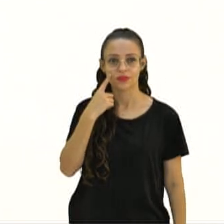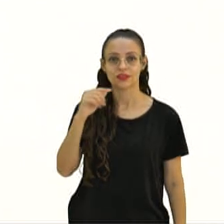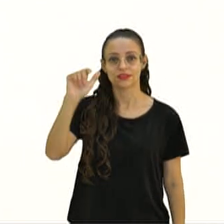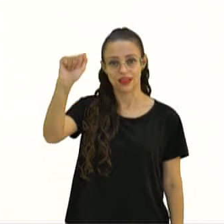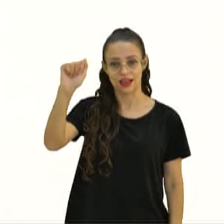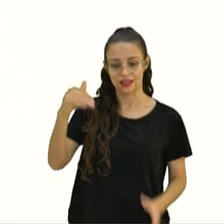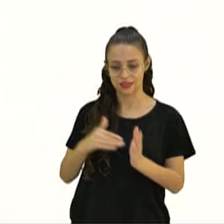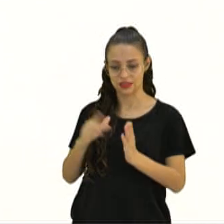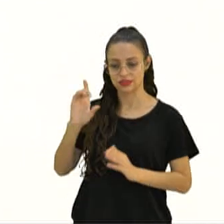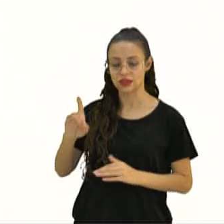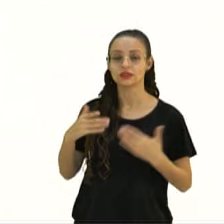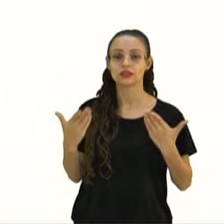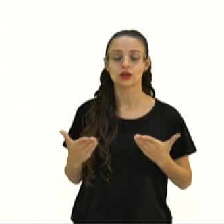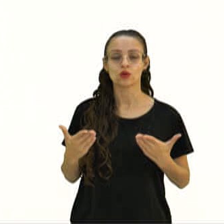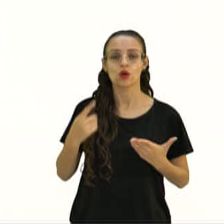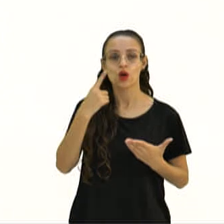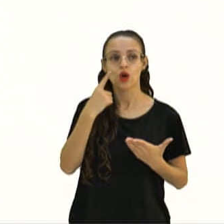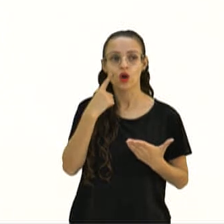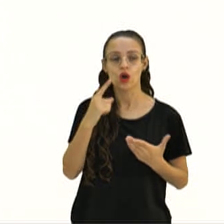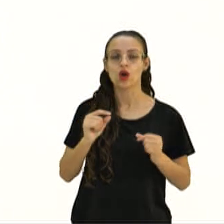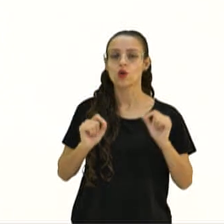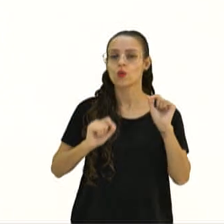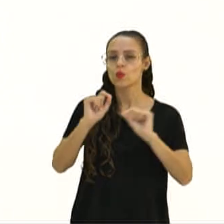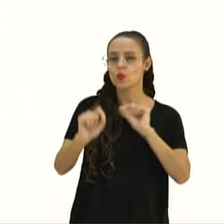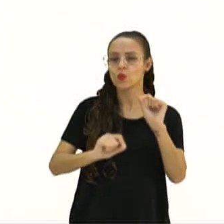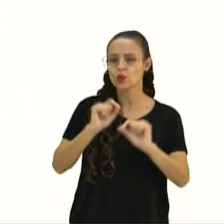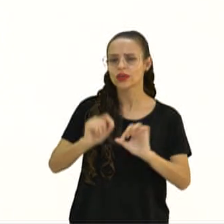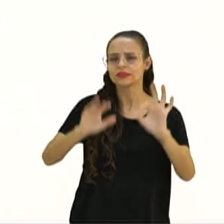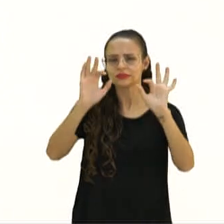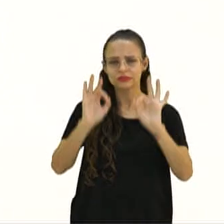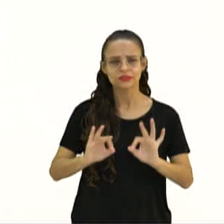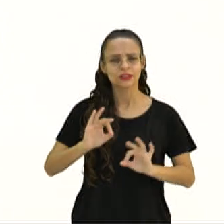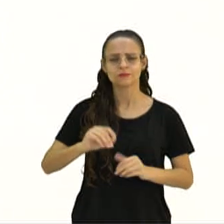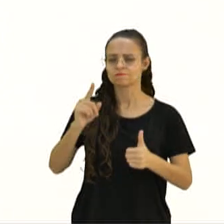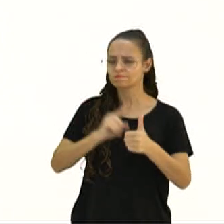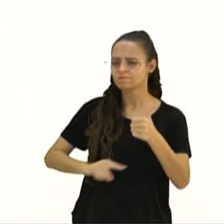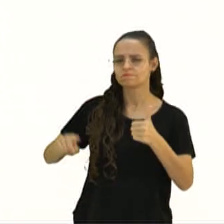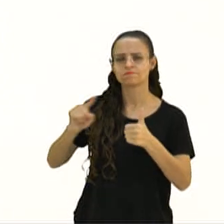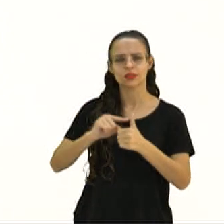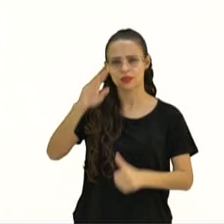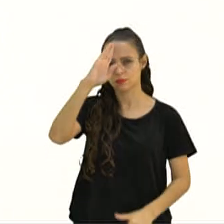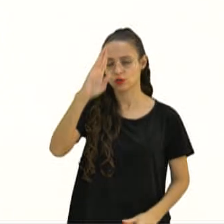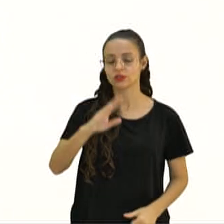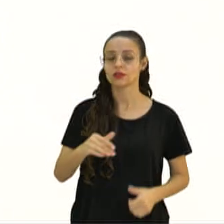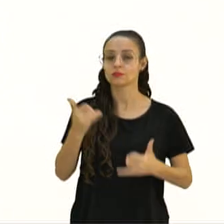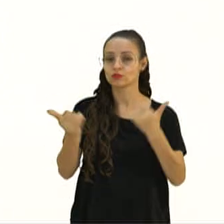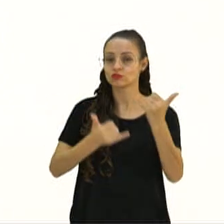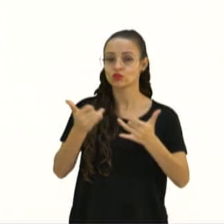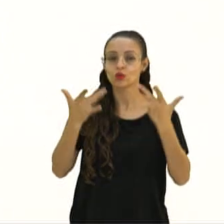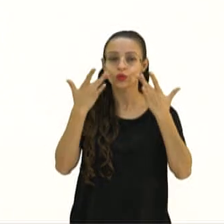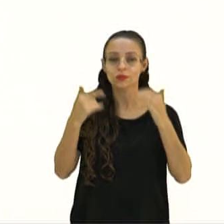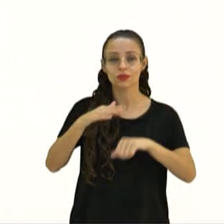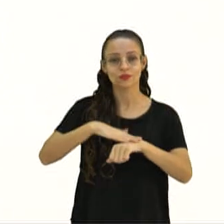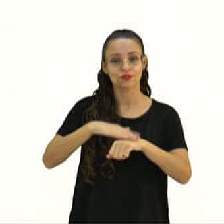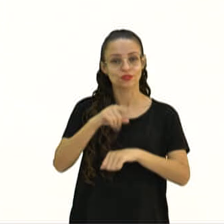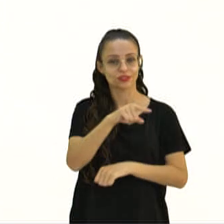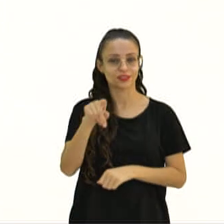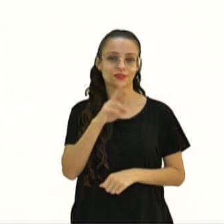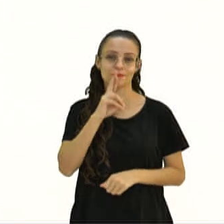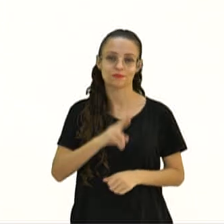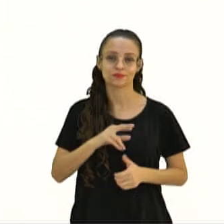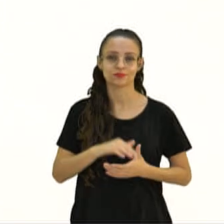D. Então, os elementos listados abaixo, quais são essenciais para o jogo dramático? Um tempinho aí para vocês realizar e já